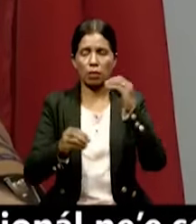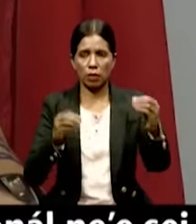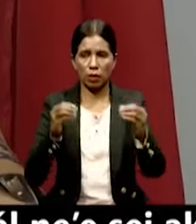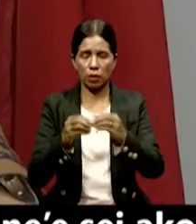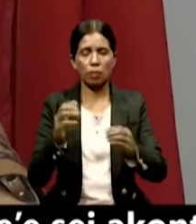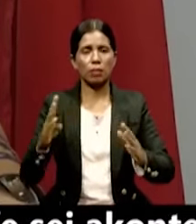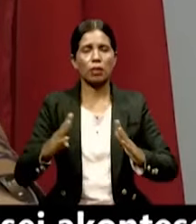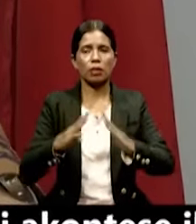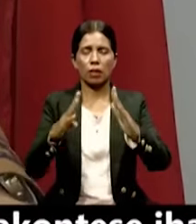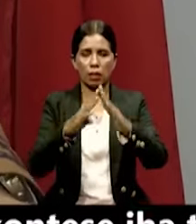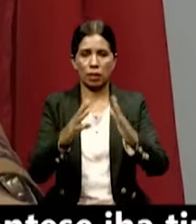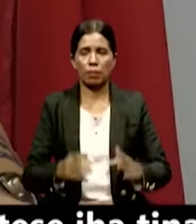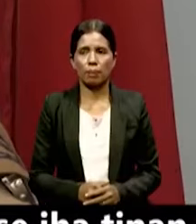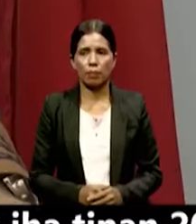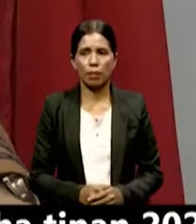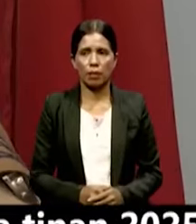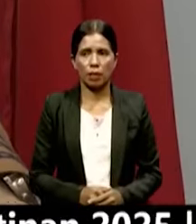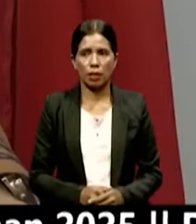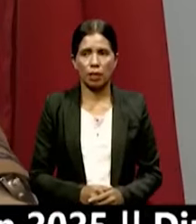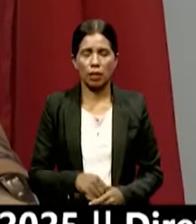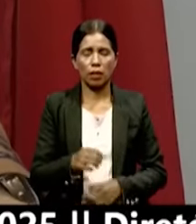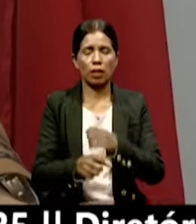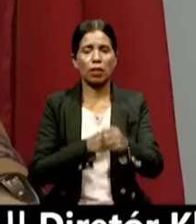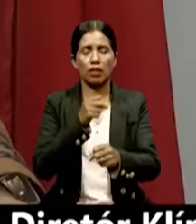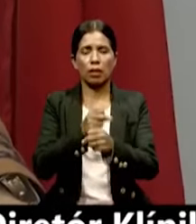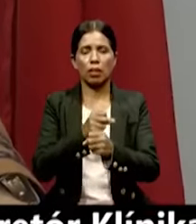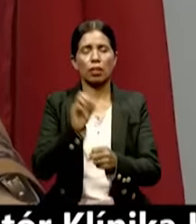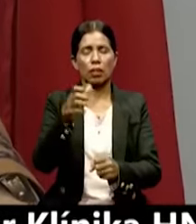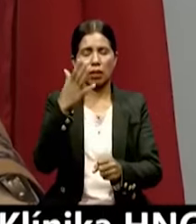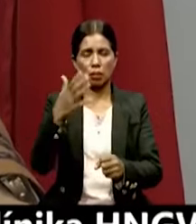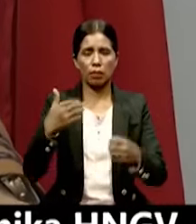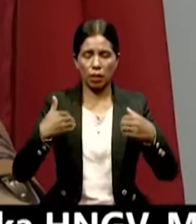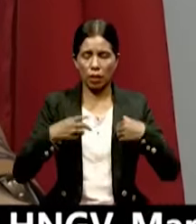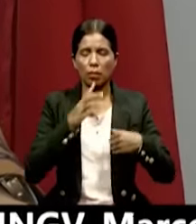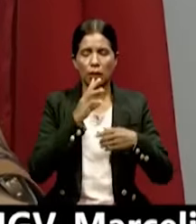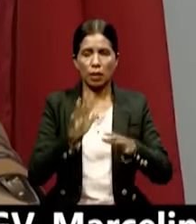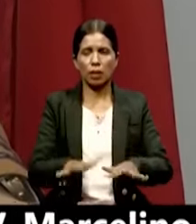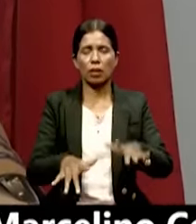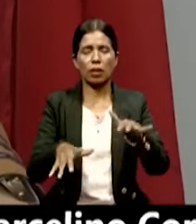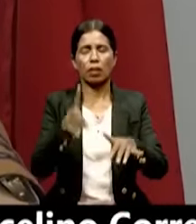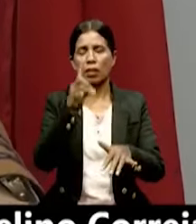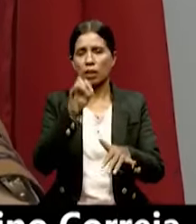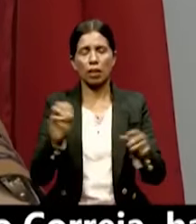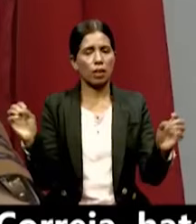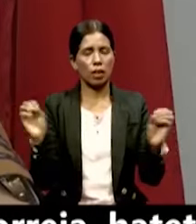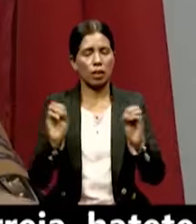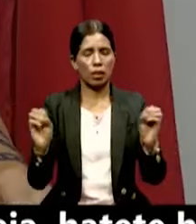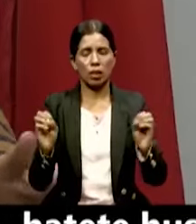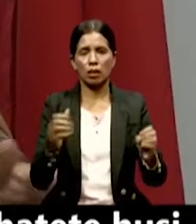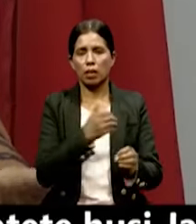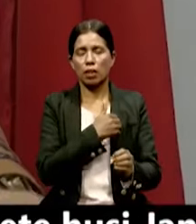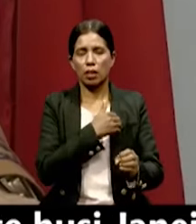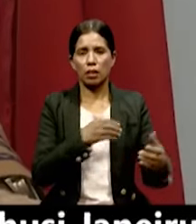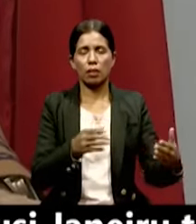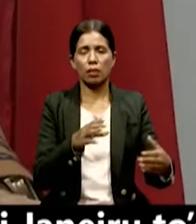da cidade. Há 500 anos atrás já havia inundações, mas Dili não existia.